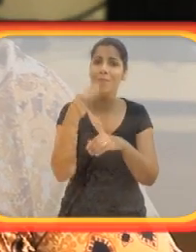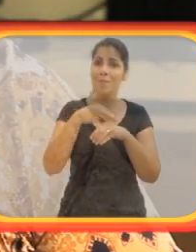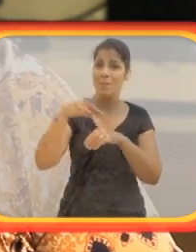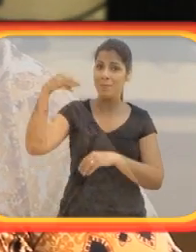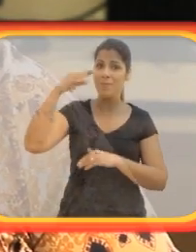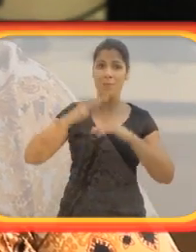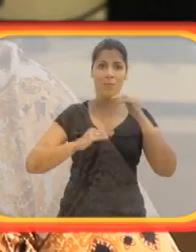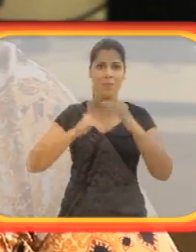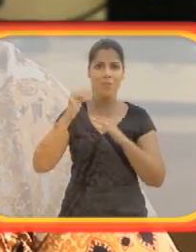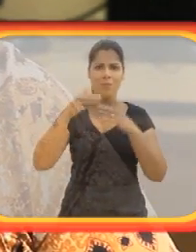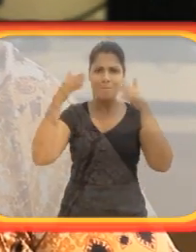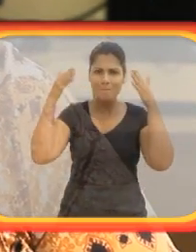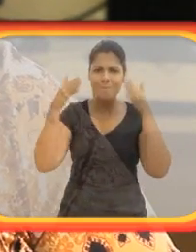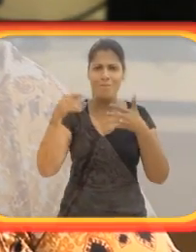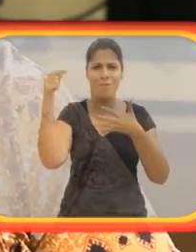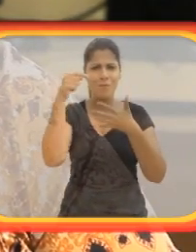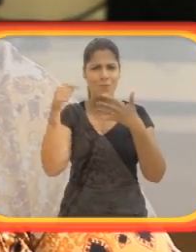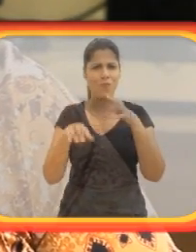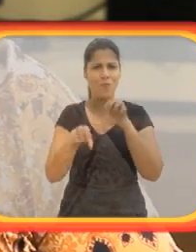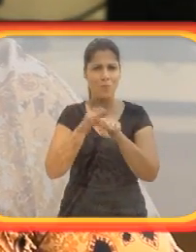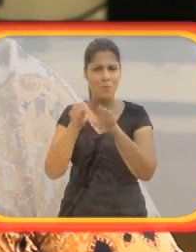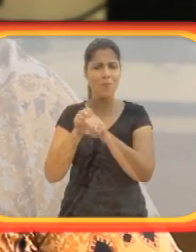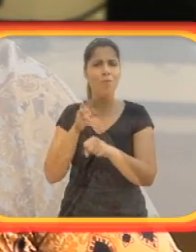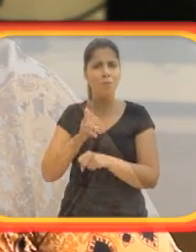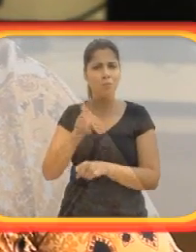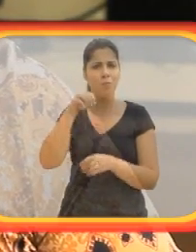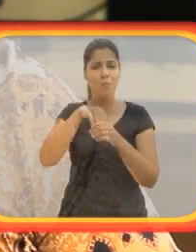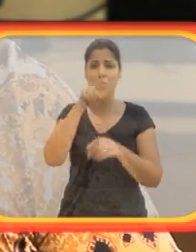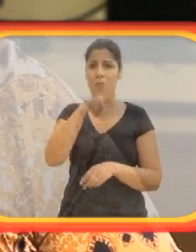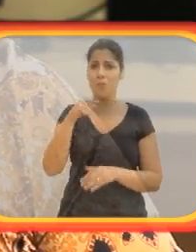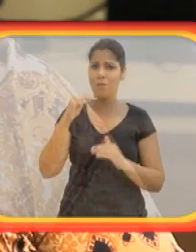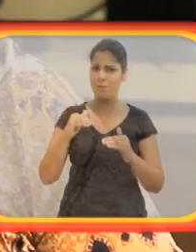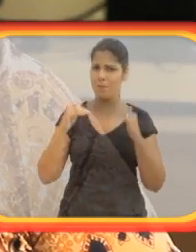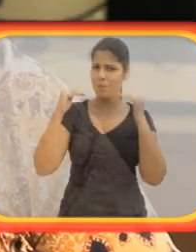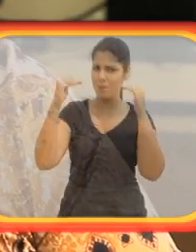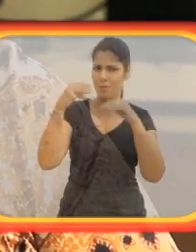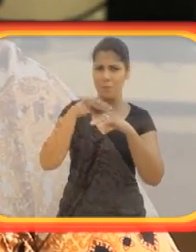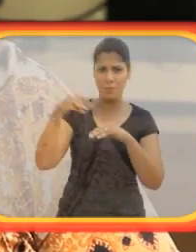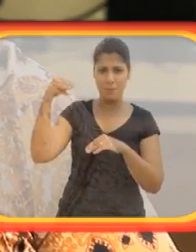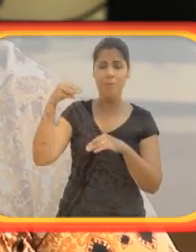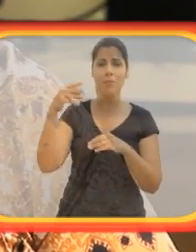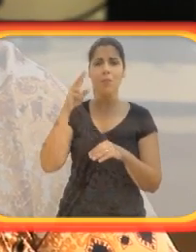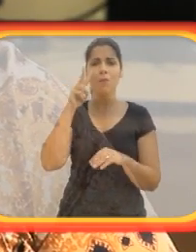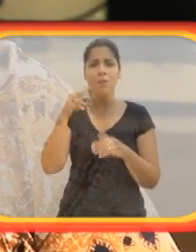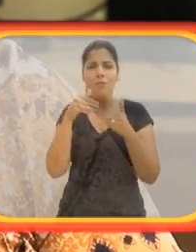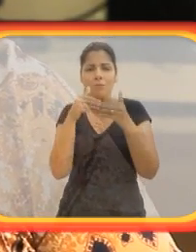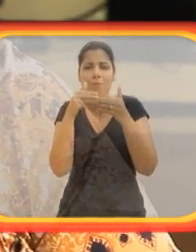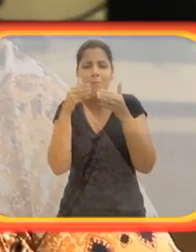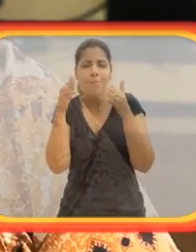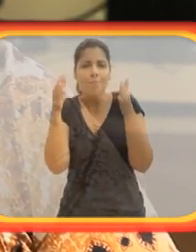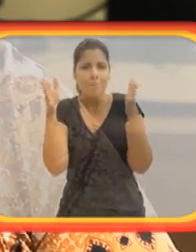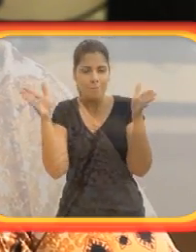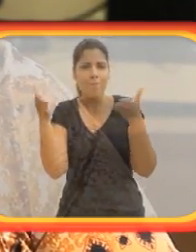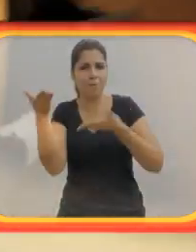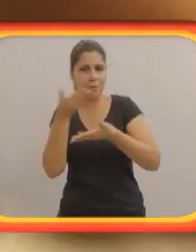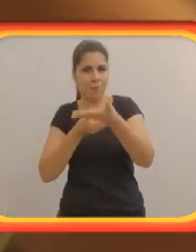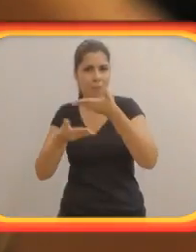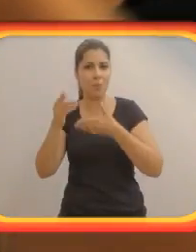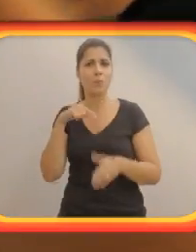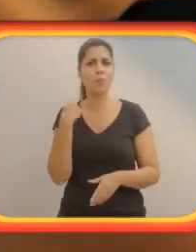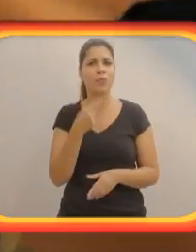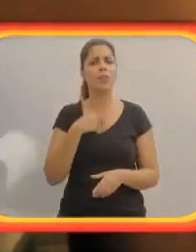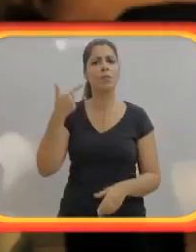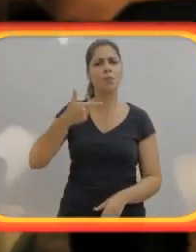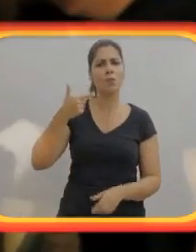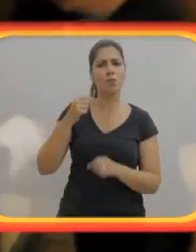pelo projeto, nós criamos o mestrado profissional, que visa a questão da formação continuada dos professores em nível de mestrado, com